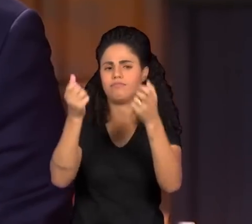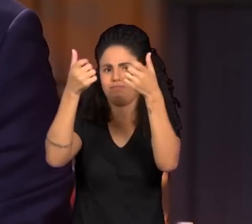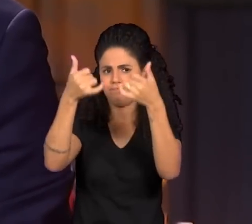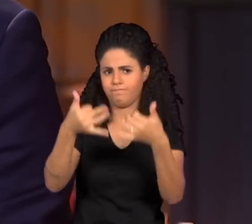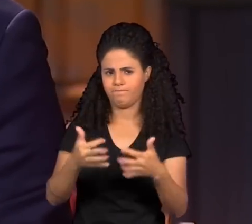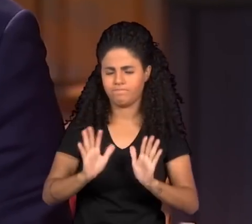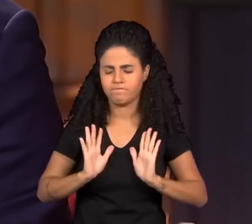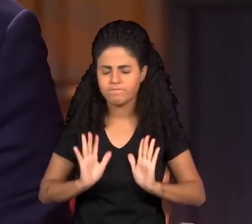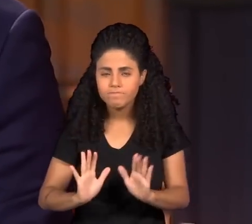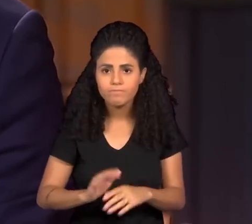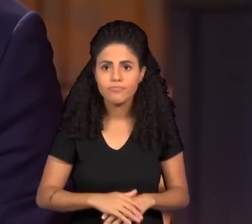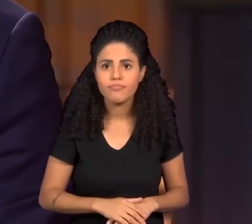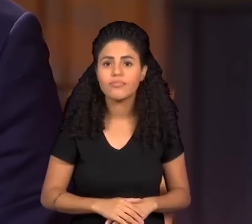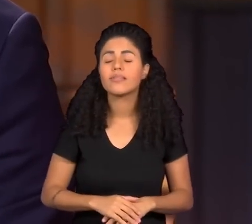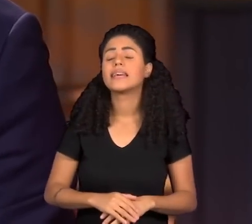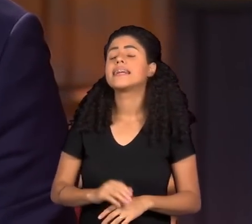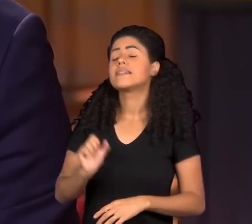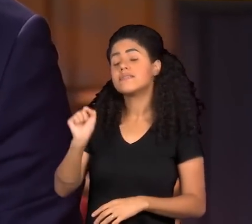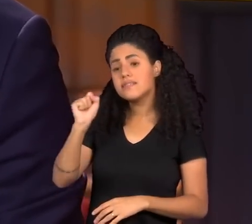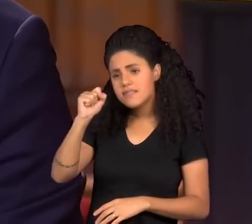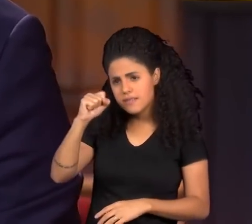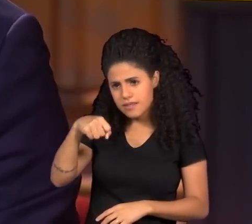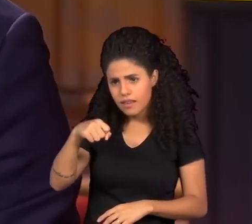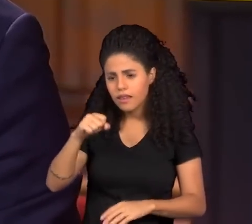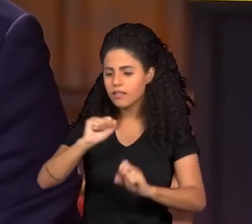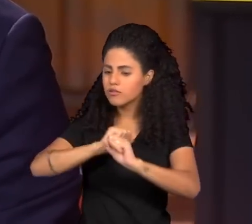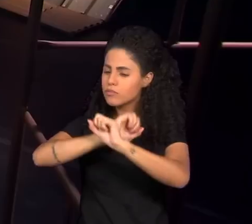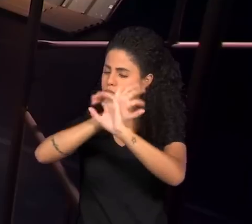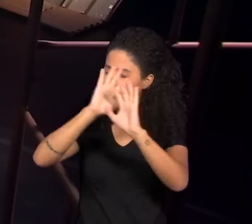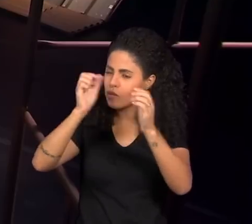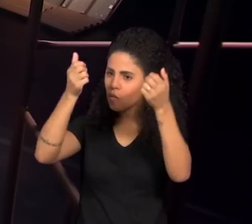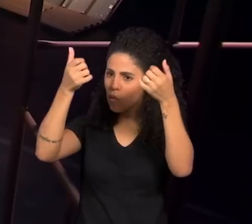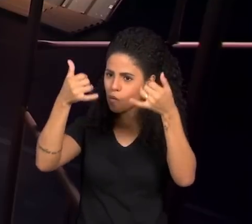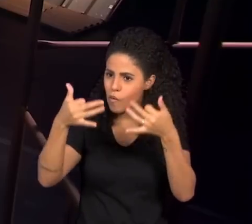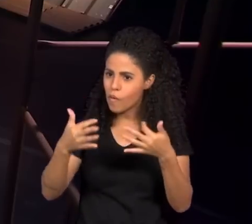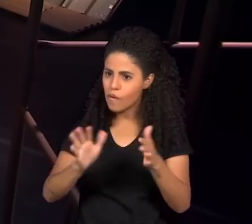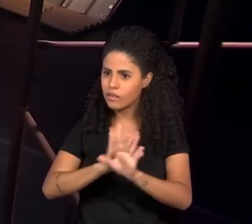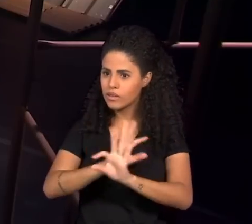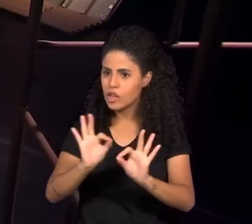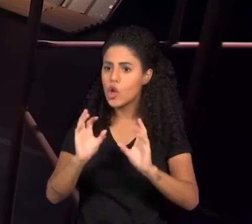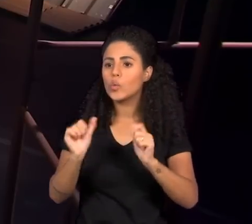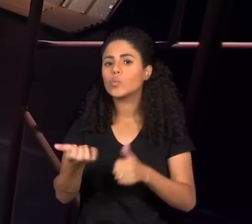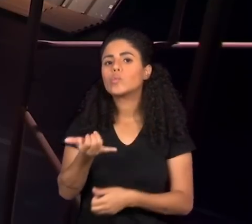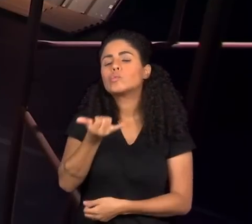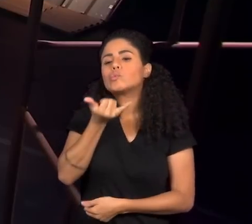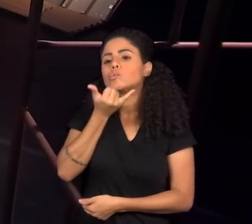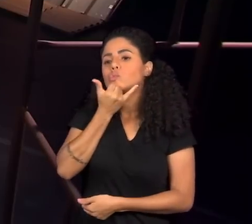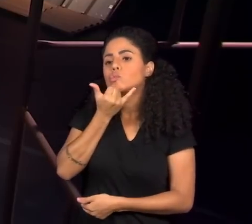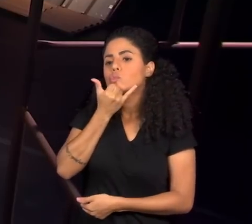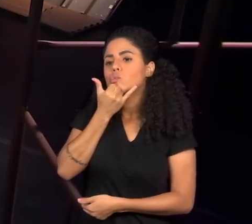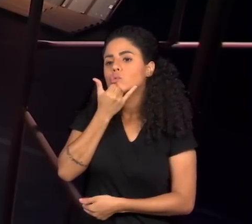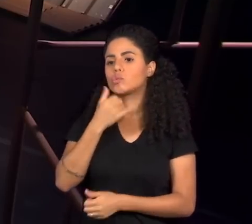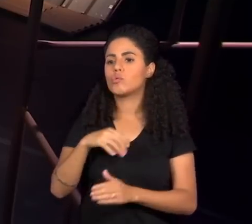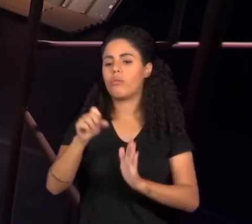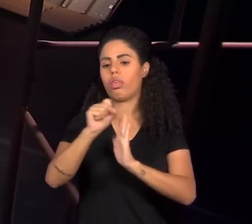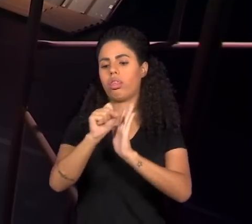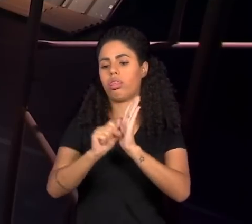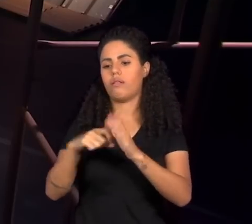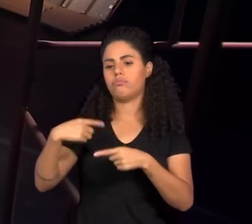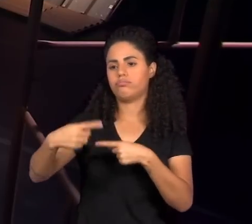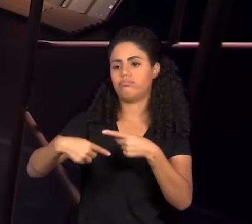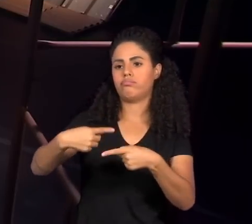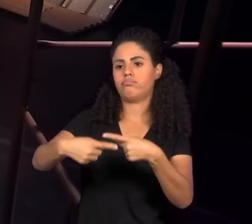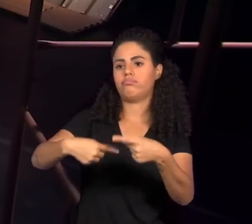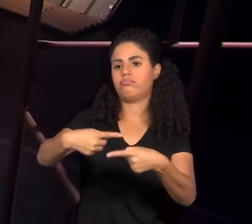A transparência ela veio atrasada, porque Veio a igreja atrasada. foi pedir perdão para Galileu Galilei Então, séculos depois. Concordo. Ele